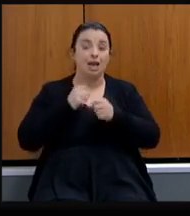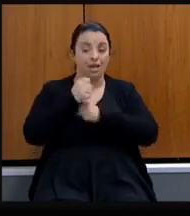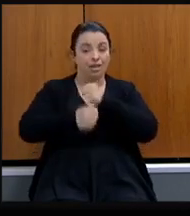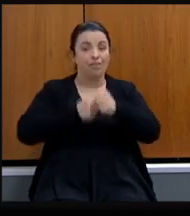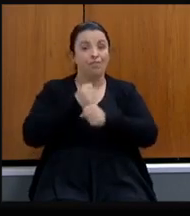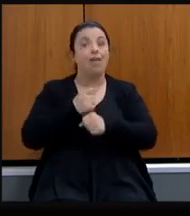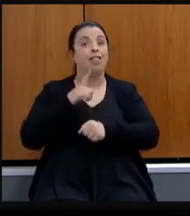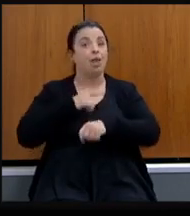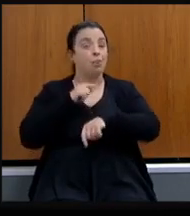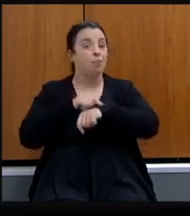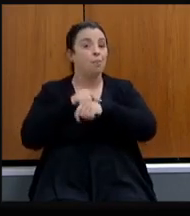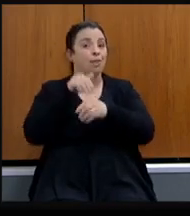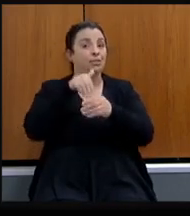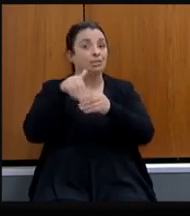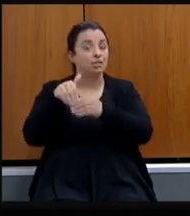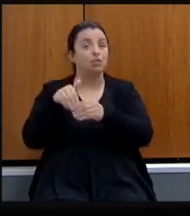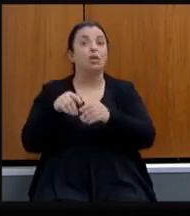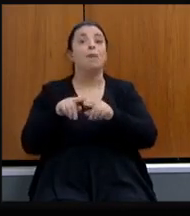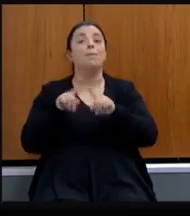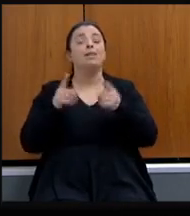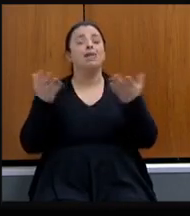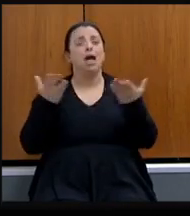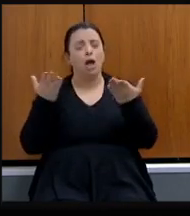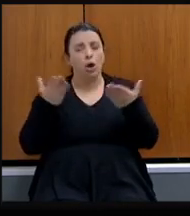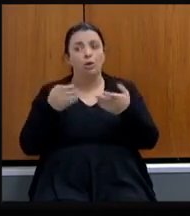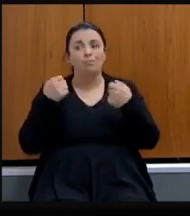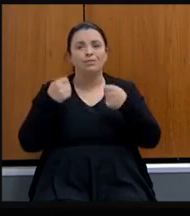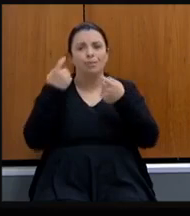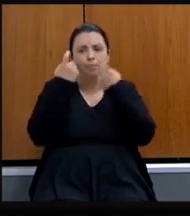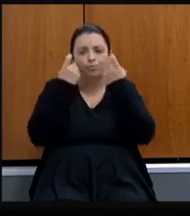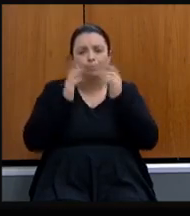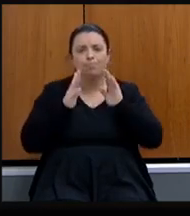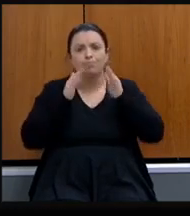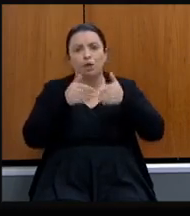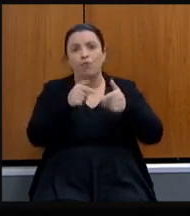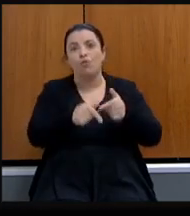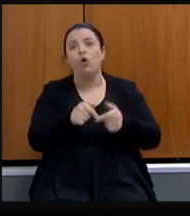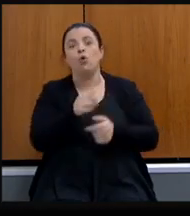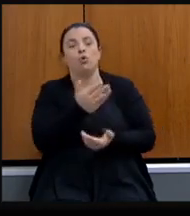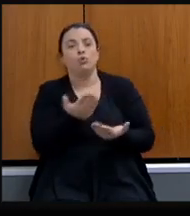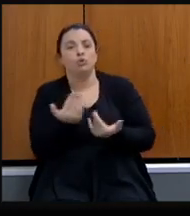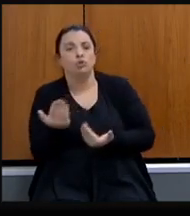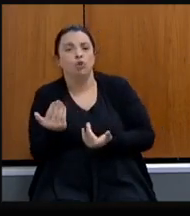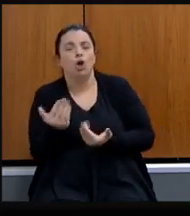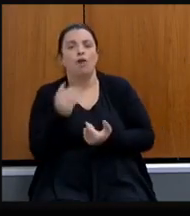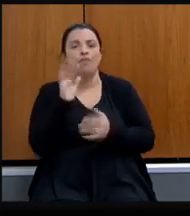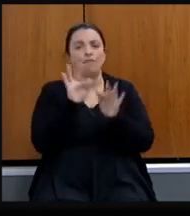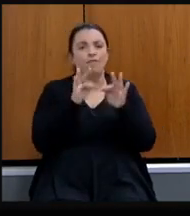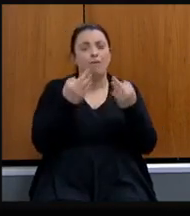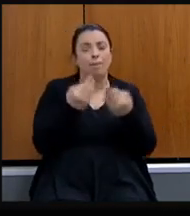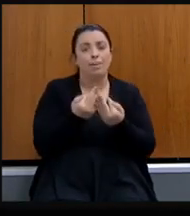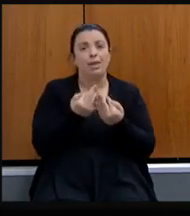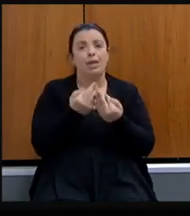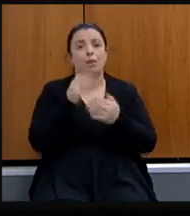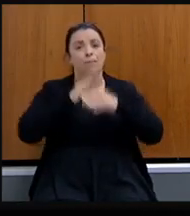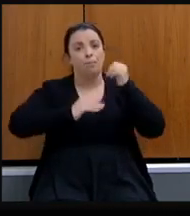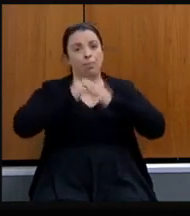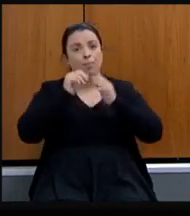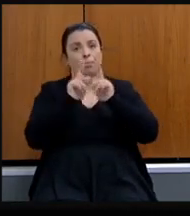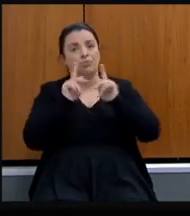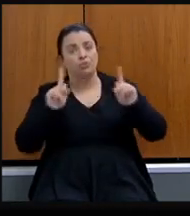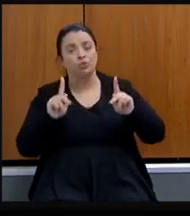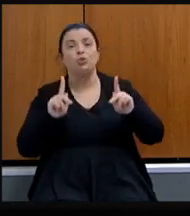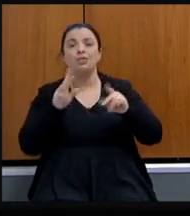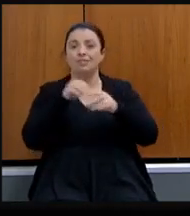agora a gente tem que preocupar com os órgãos para criança que tá na escola com a família com trabalhadores e trabalhadoras da educação principalmente